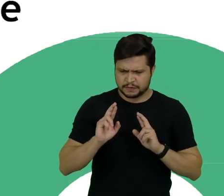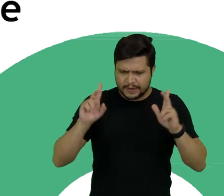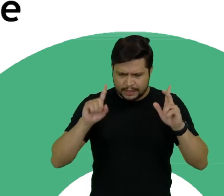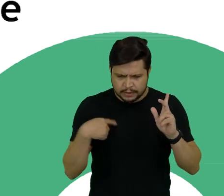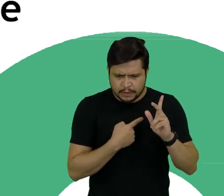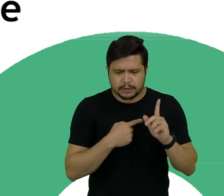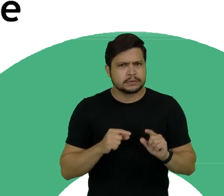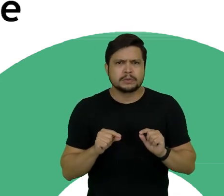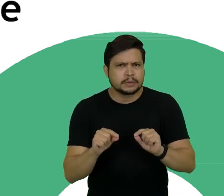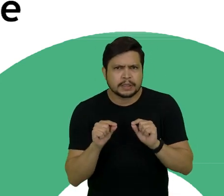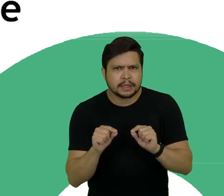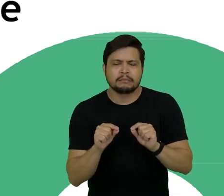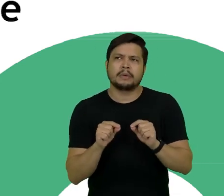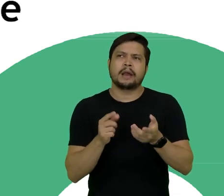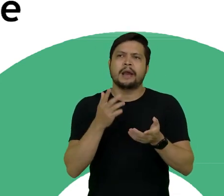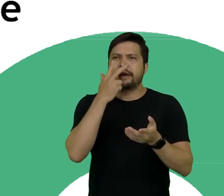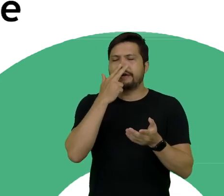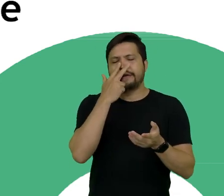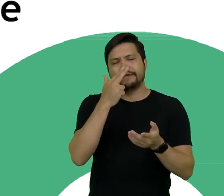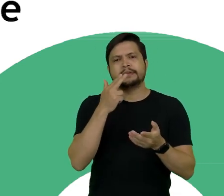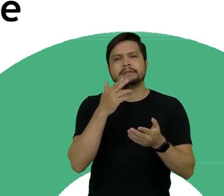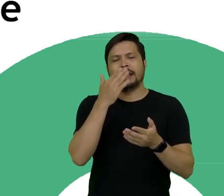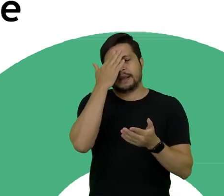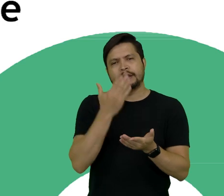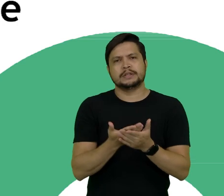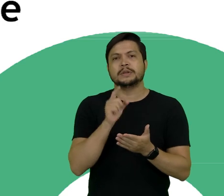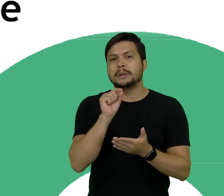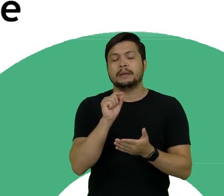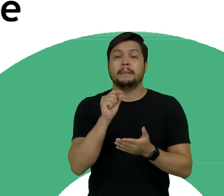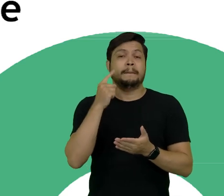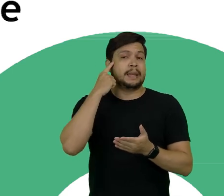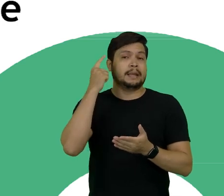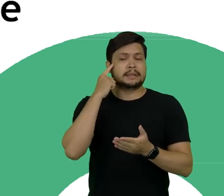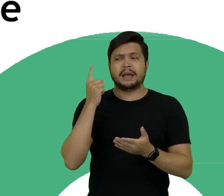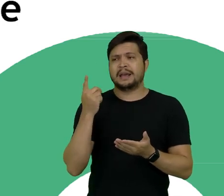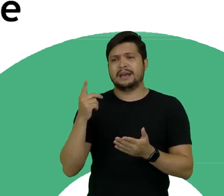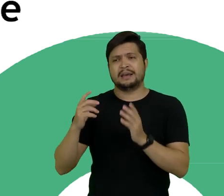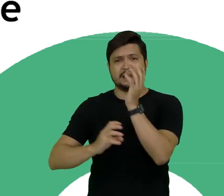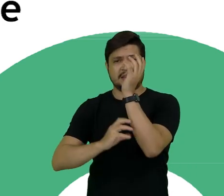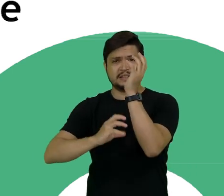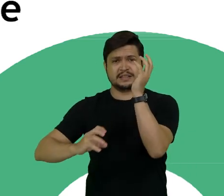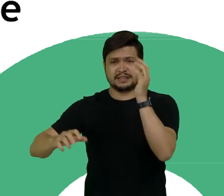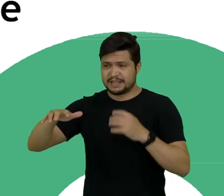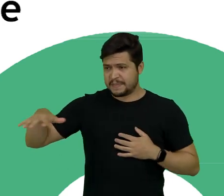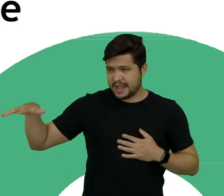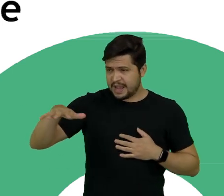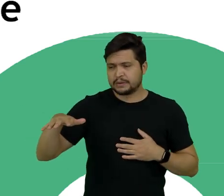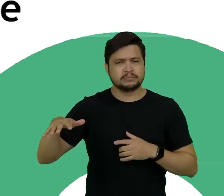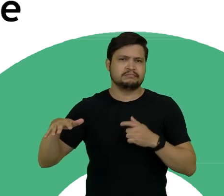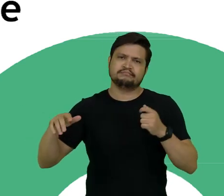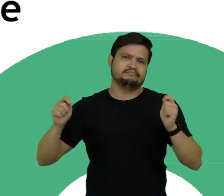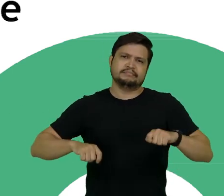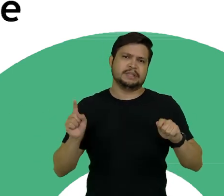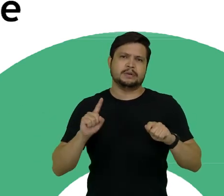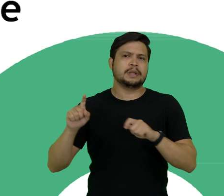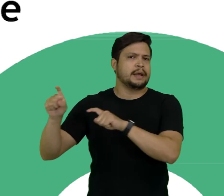nosso diferencial é quebrar essa barreira da crença limitante de que não dá para produzir no semiárido. Porque